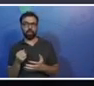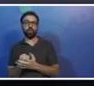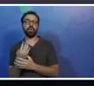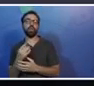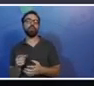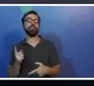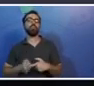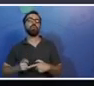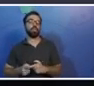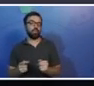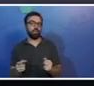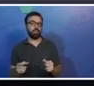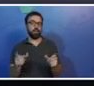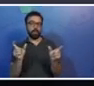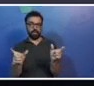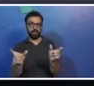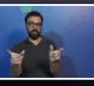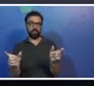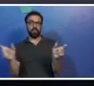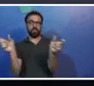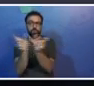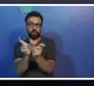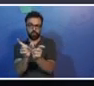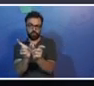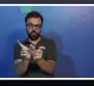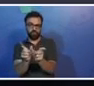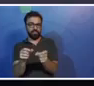duas palavras.